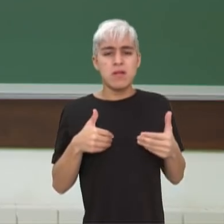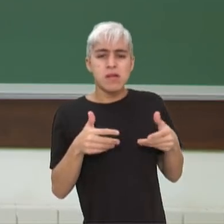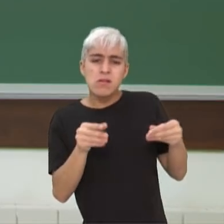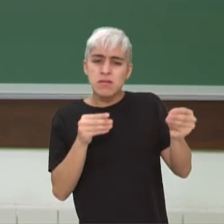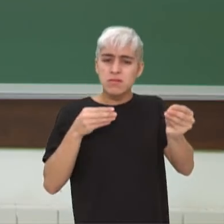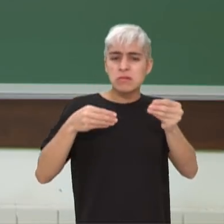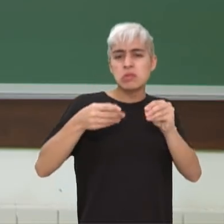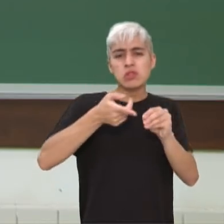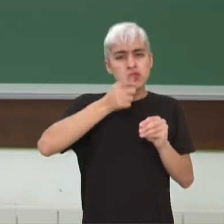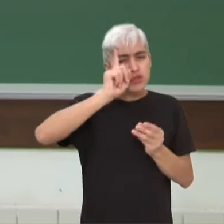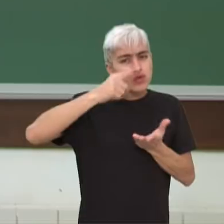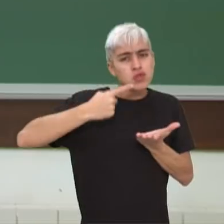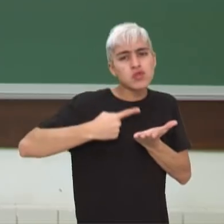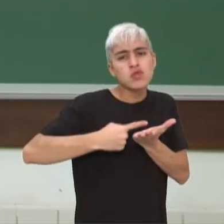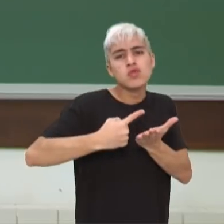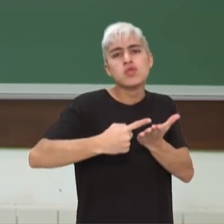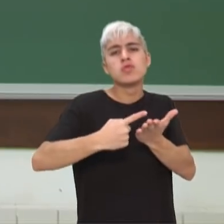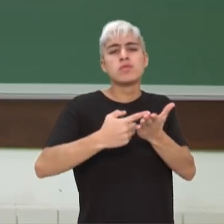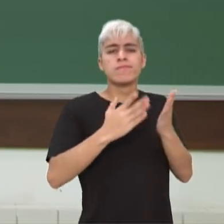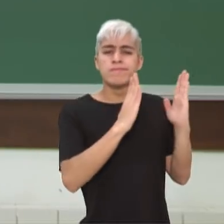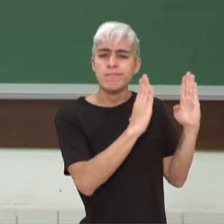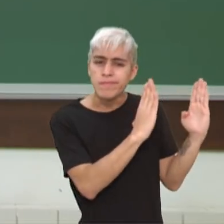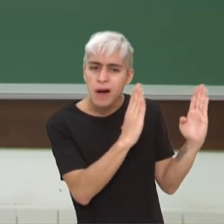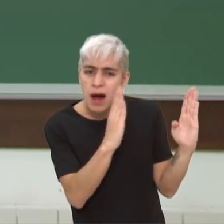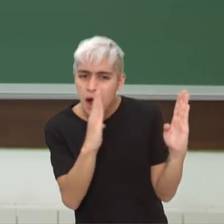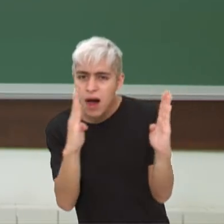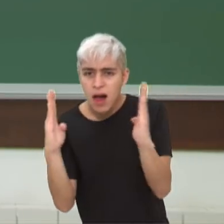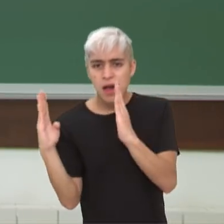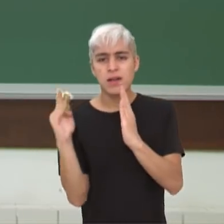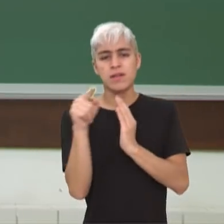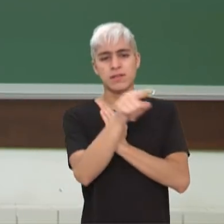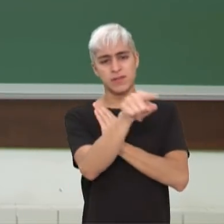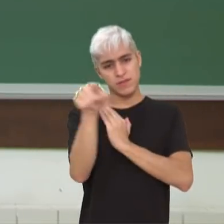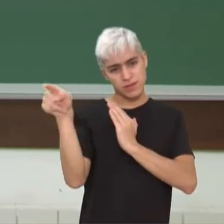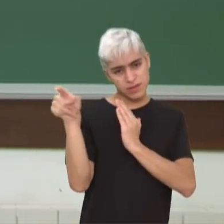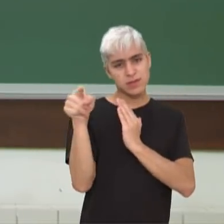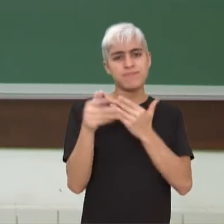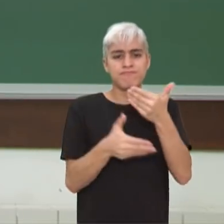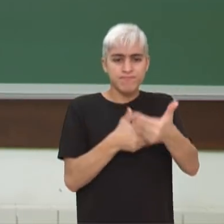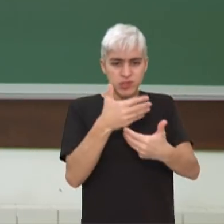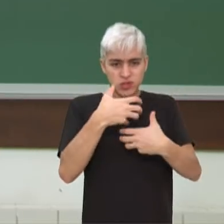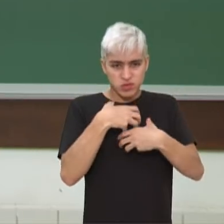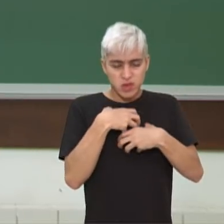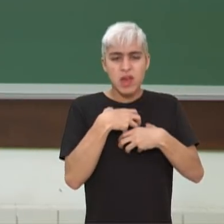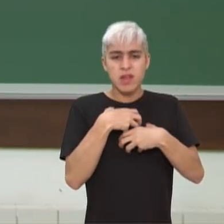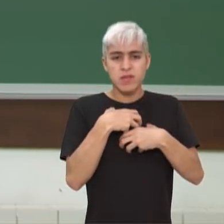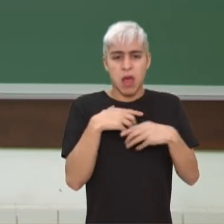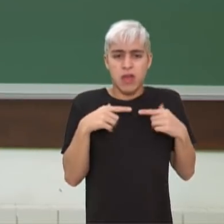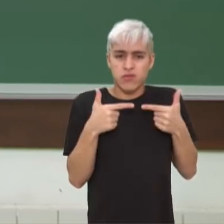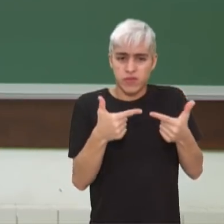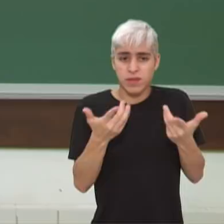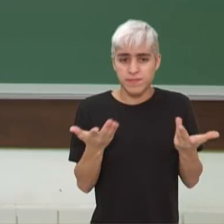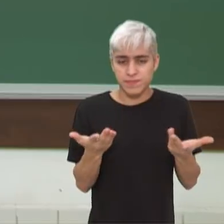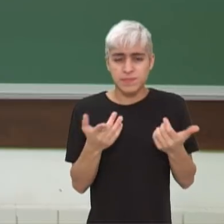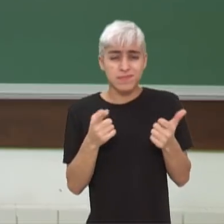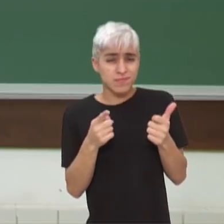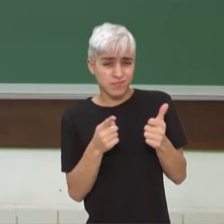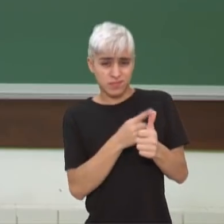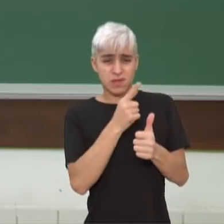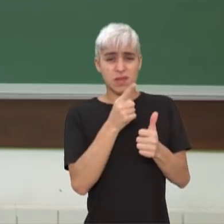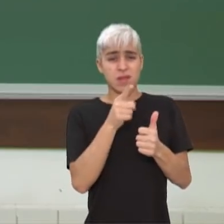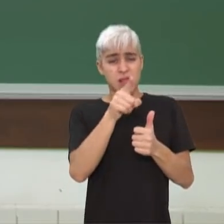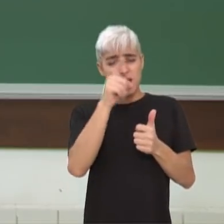certa rotina, uma certa prática, uma certa frequência com que você realize essas atividades. Então, às vezes, no primeiro momento, você possa